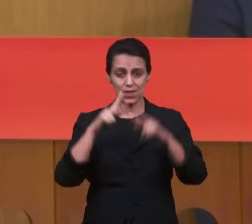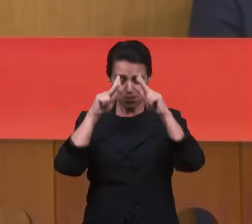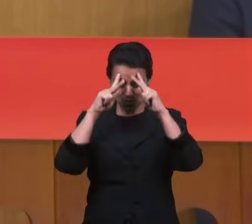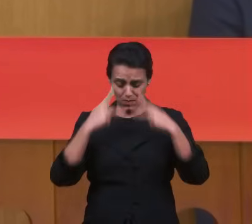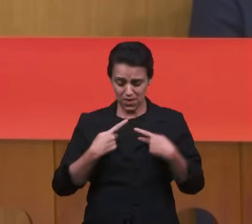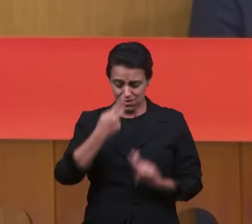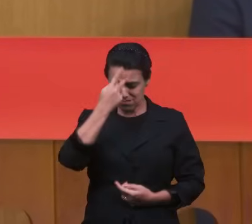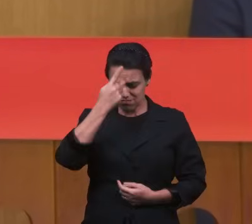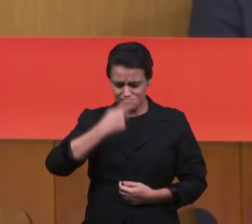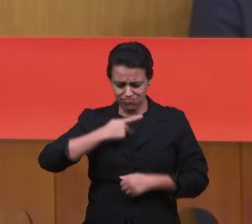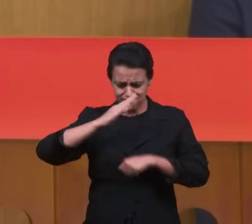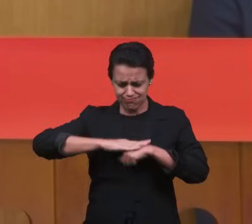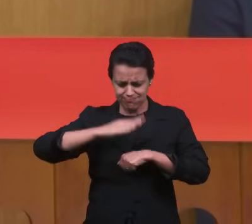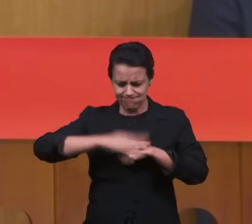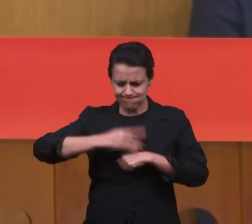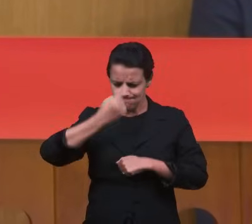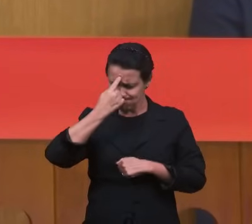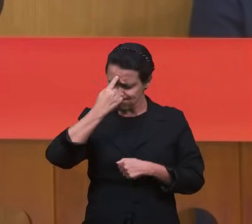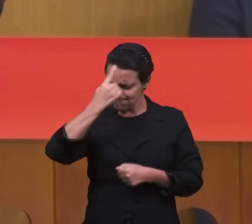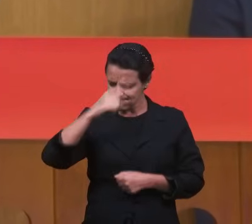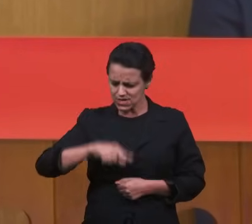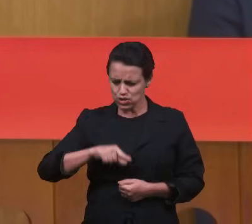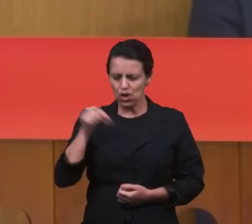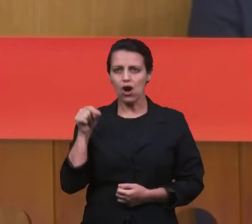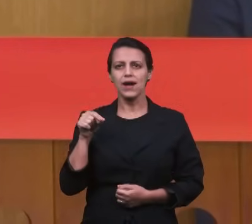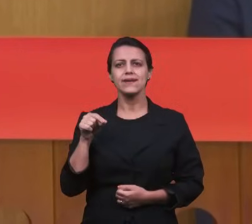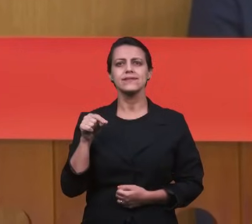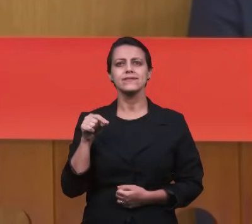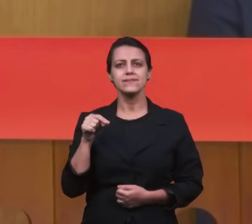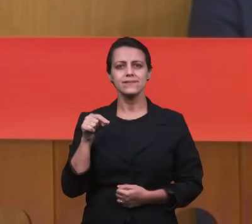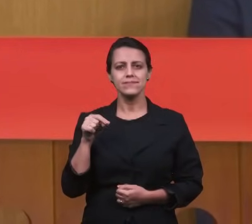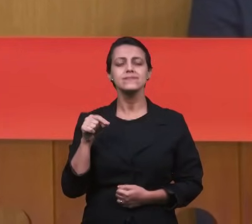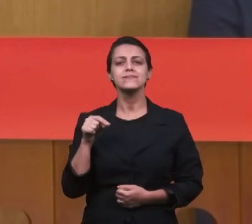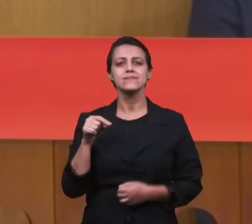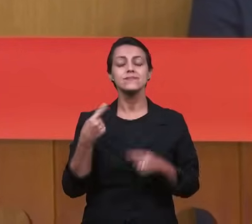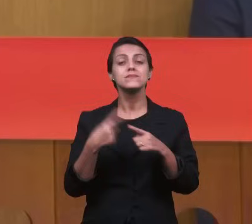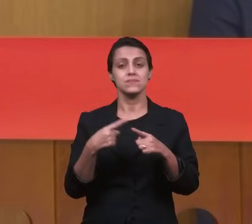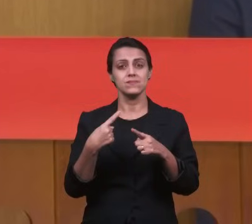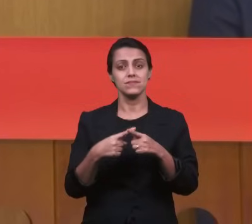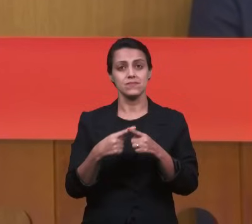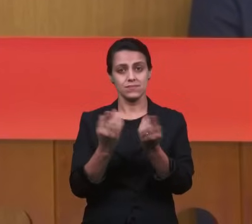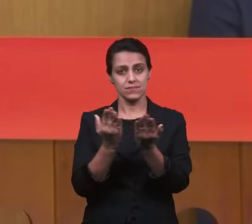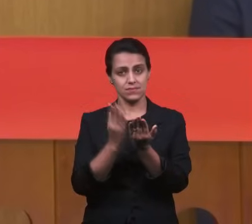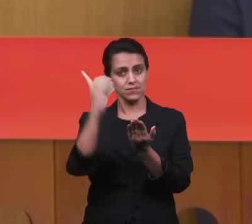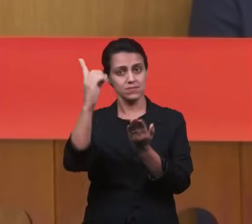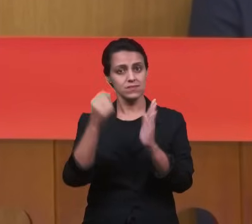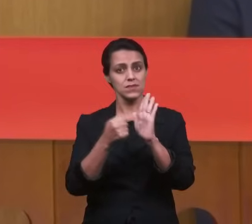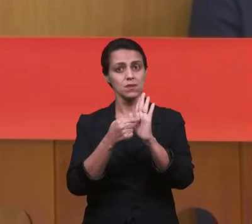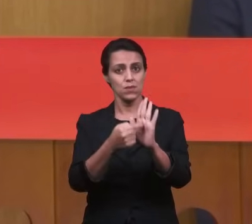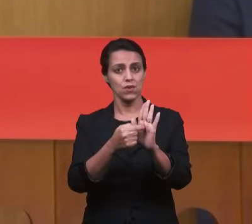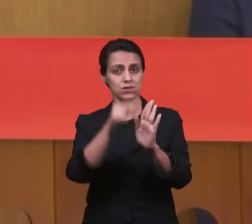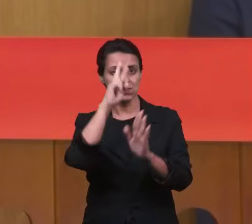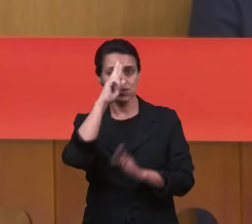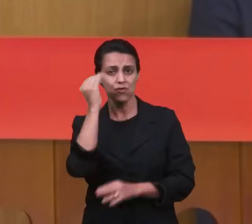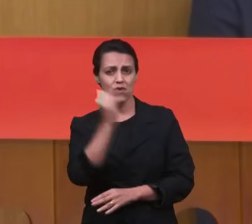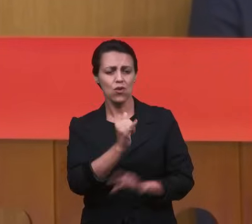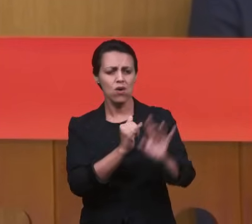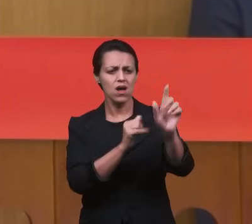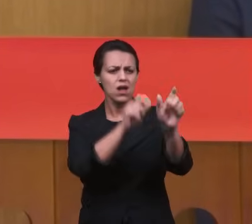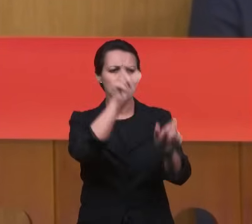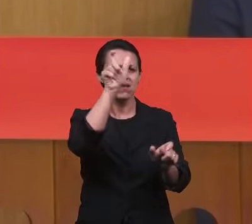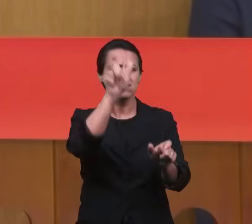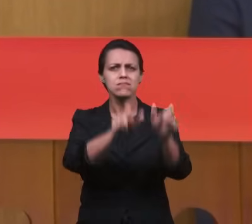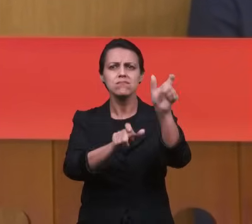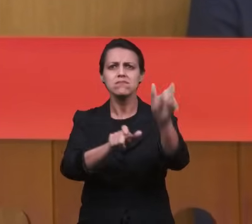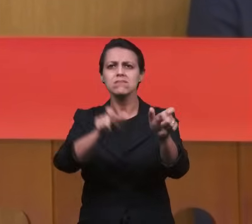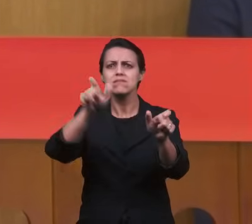suas decisões. Porque o Senhor, a palavra do Senhor diz que é cada um. Não